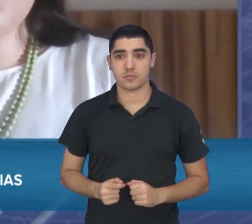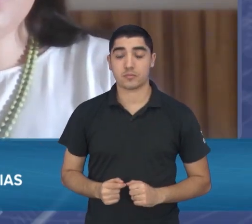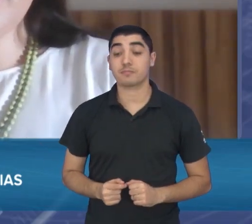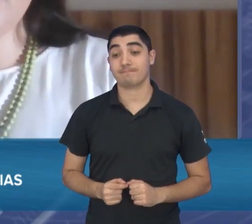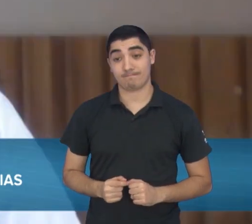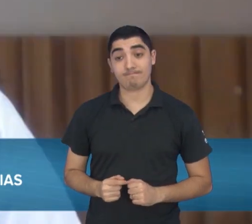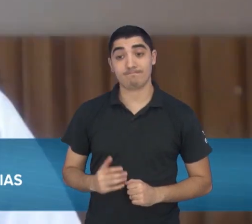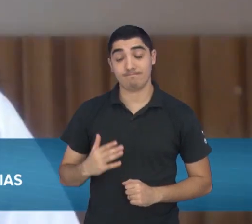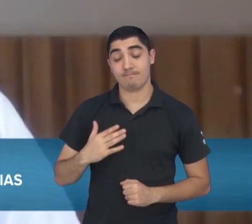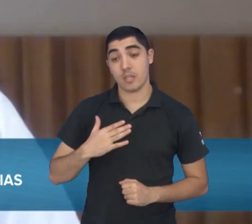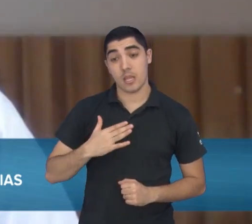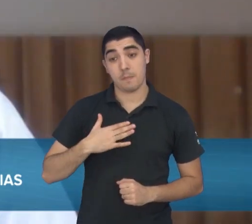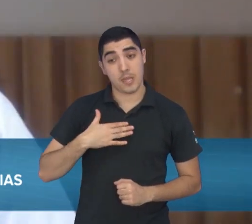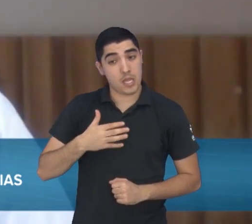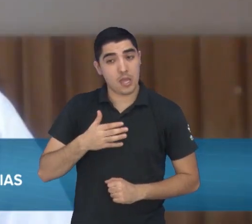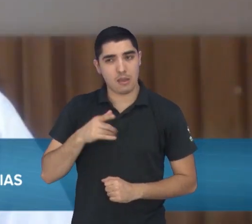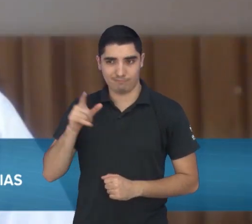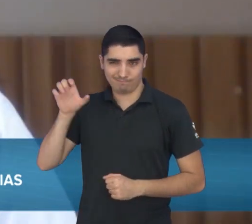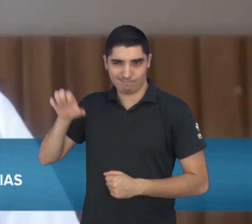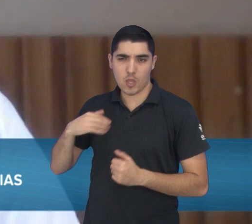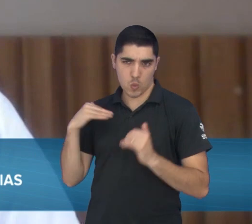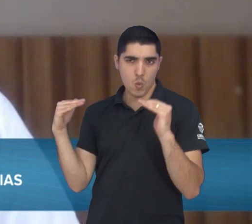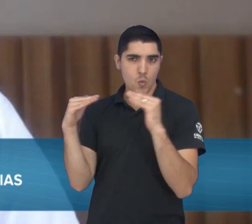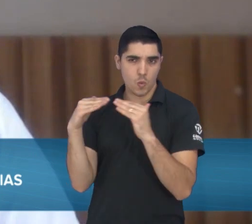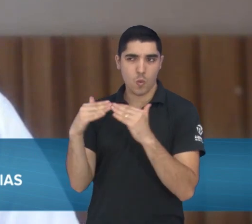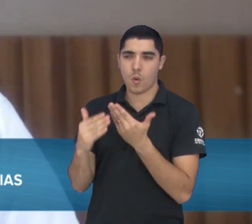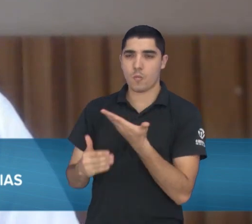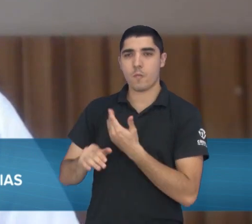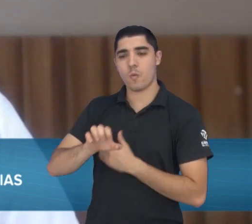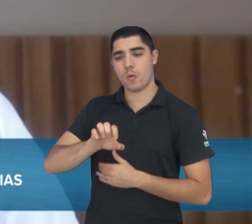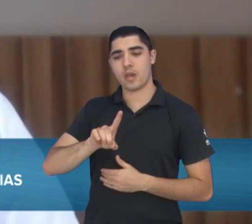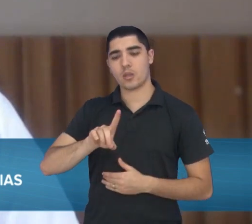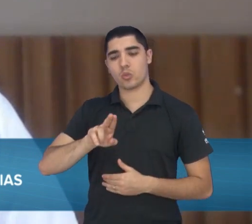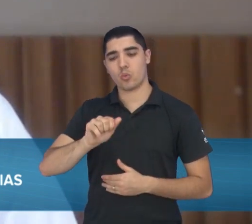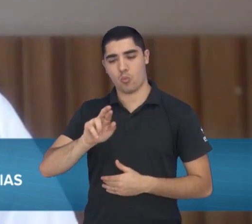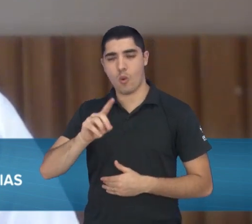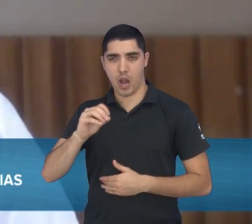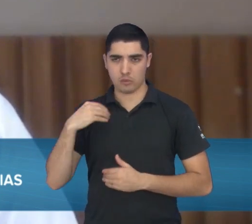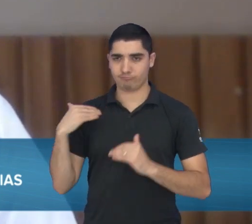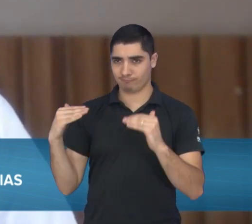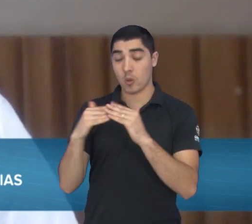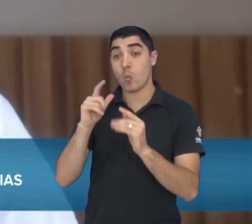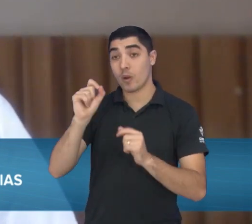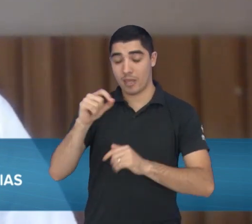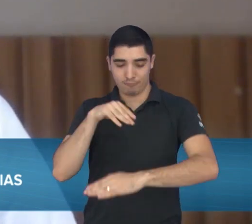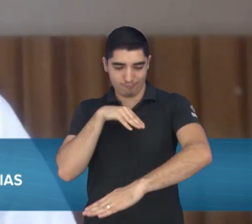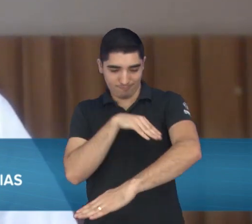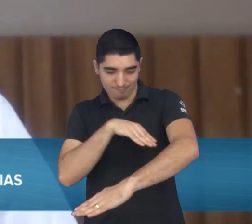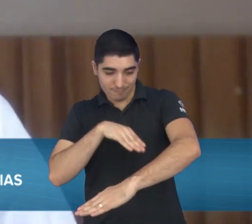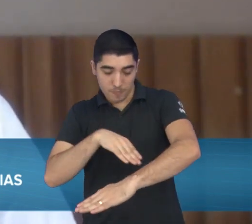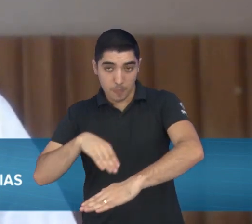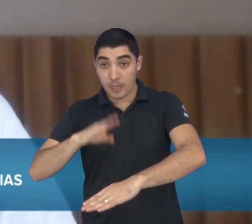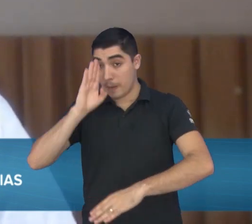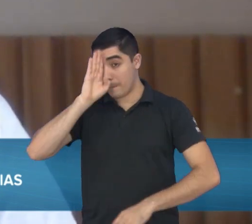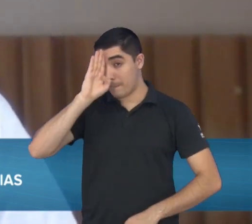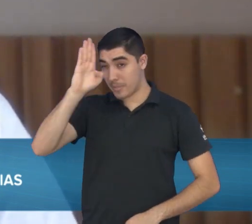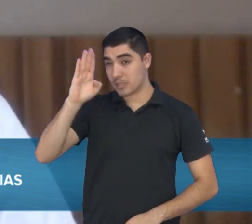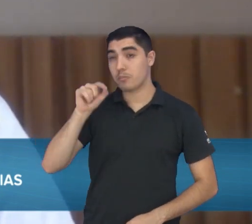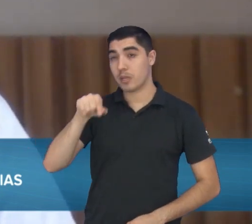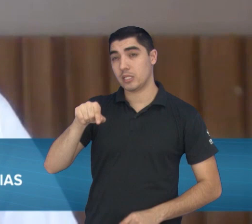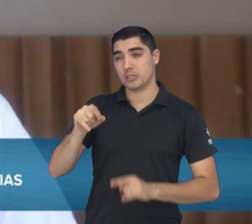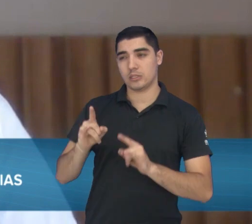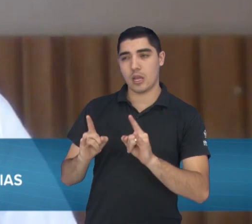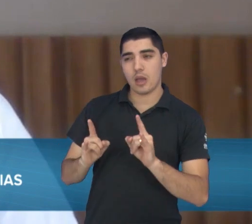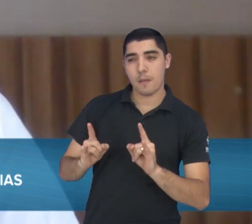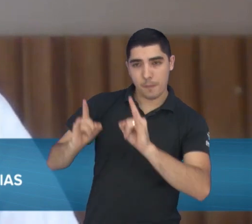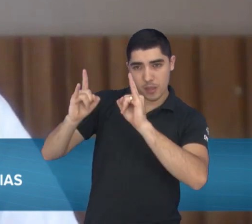Eu acho que muito bem colocado pelo Eduardo, Dani. As vagas de estacionamento, principalmente nos condomínios um pouco mais